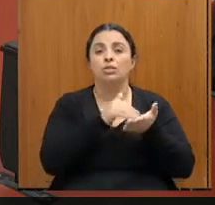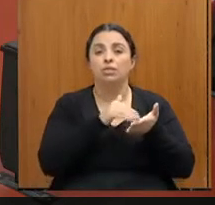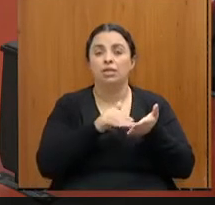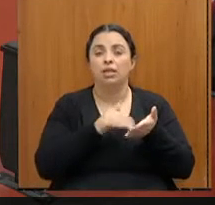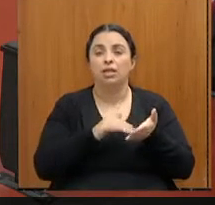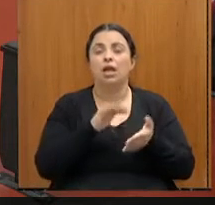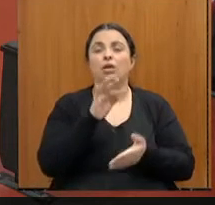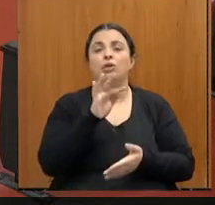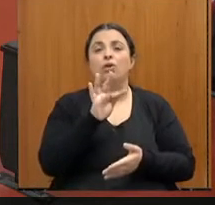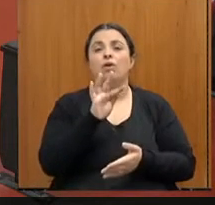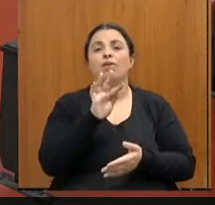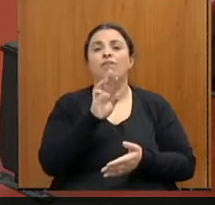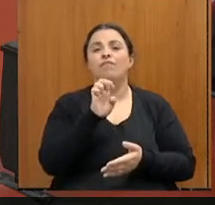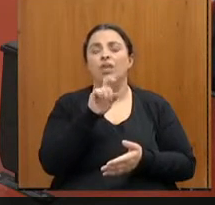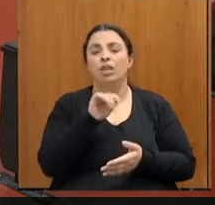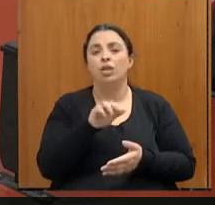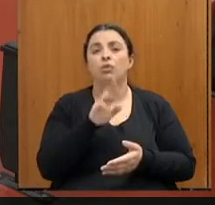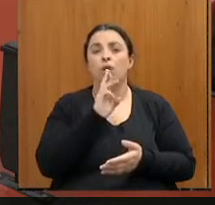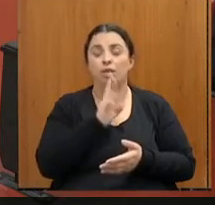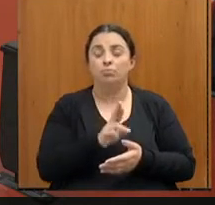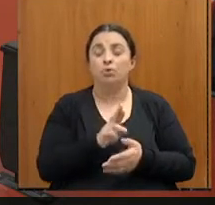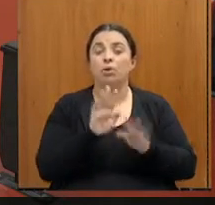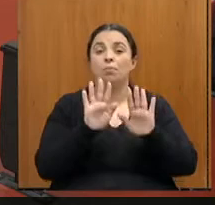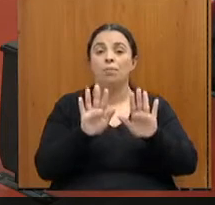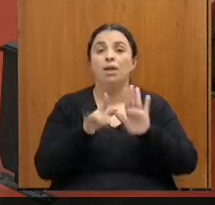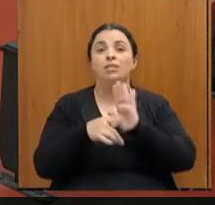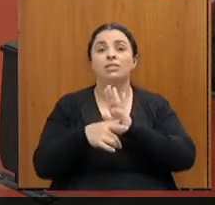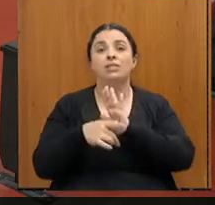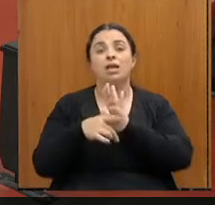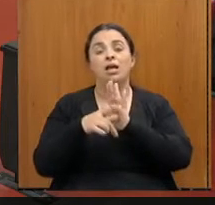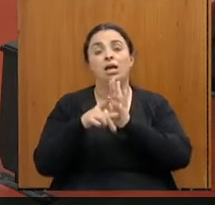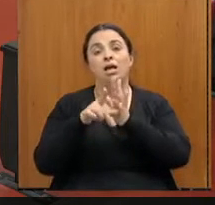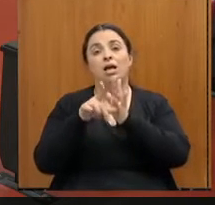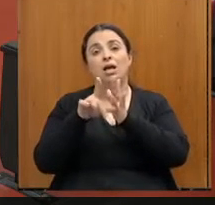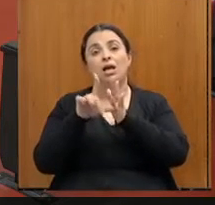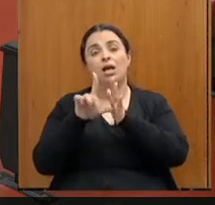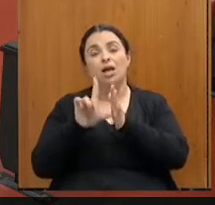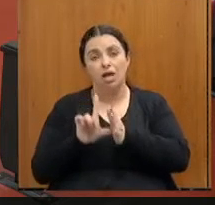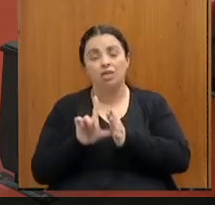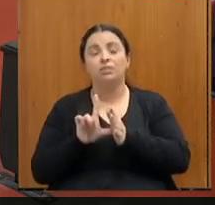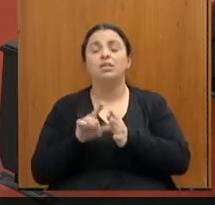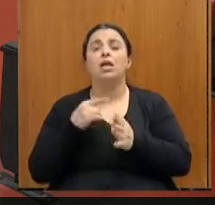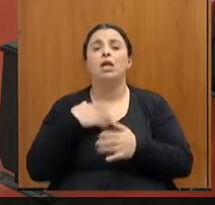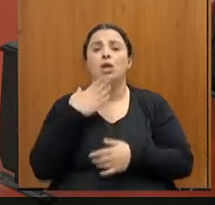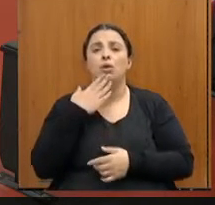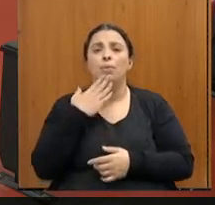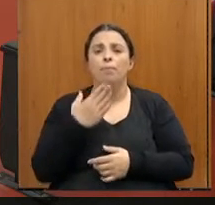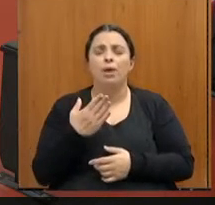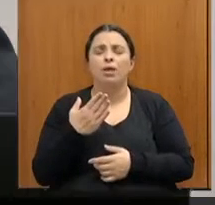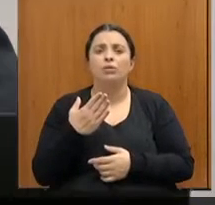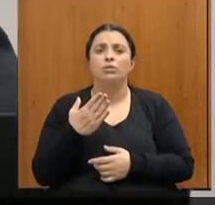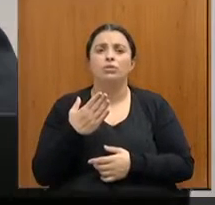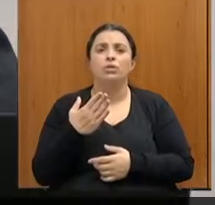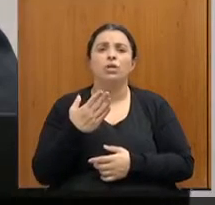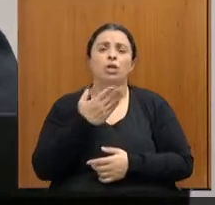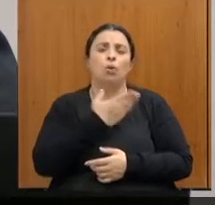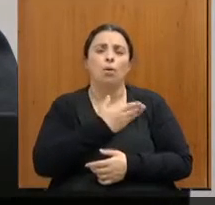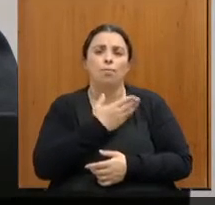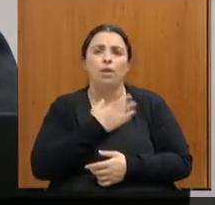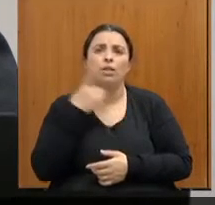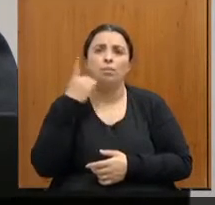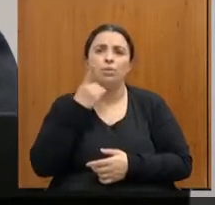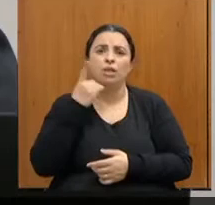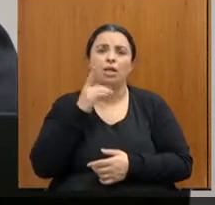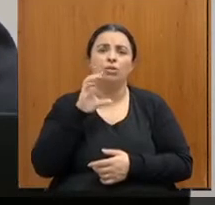para essa última consideração feita pelo deputado Carlos Pimenta já peço para que o nosso amigo deputado